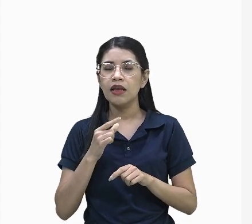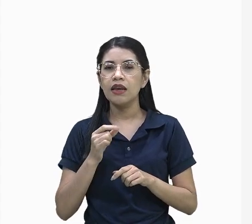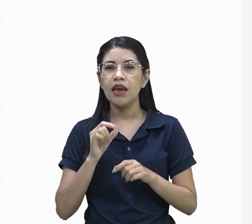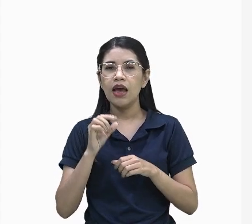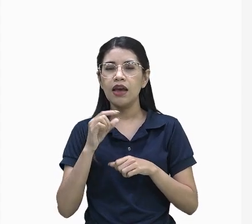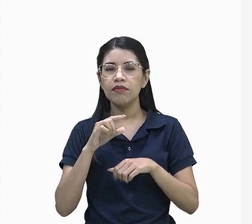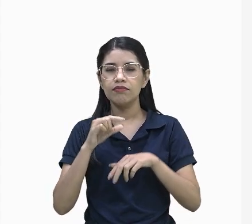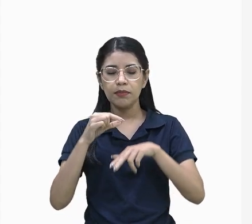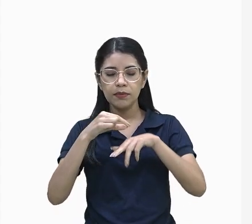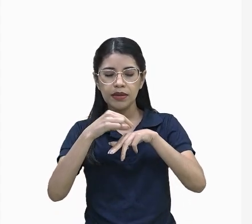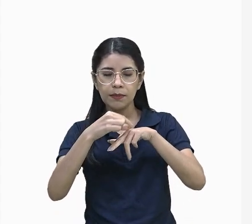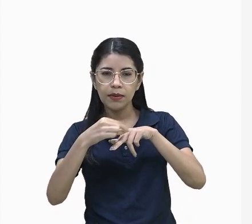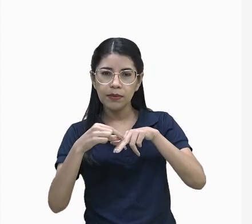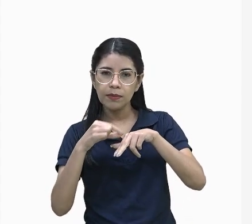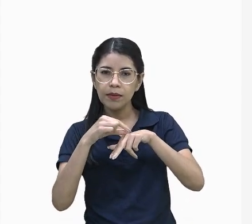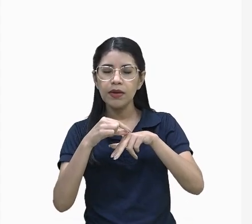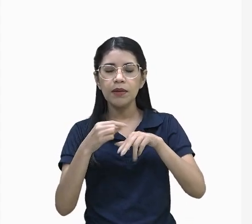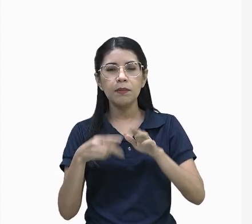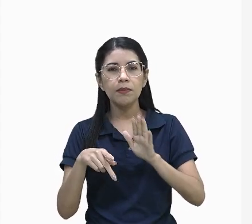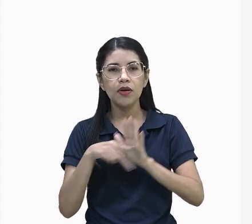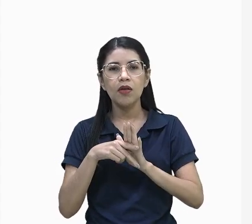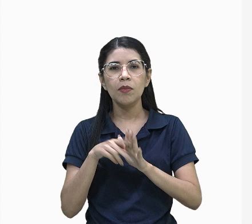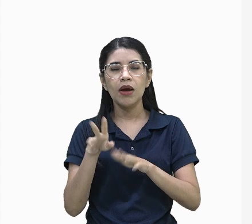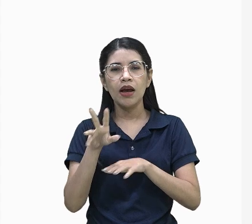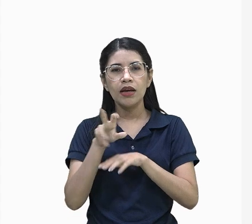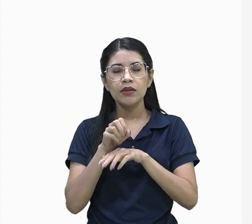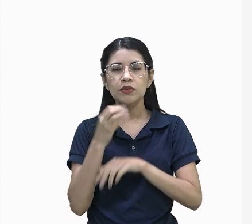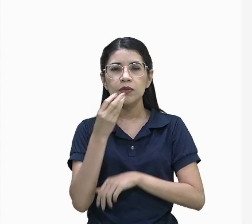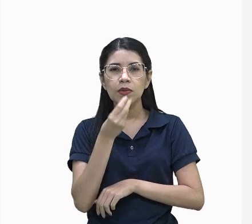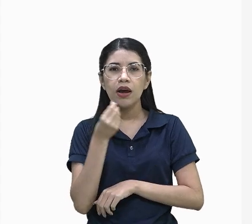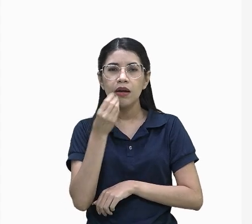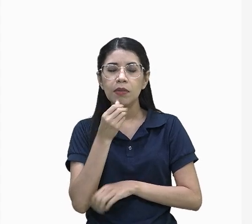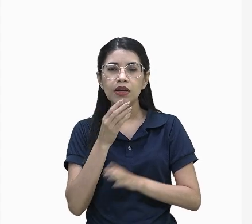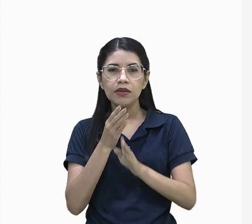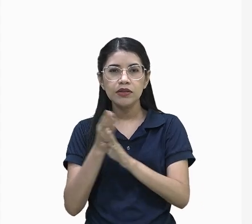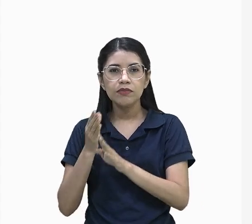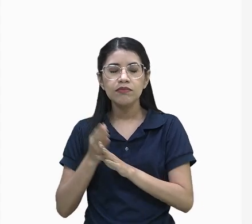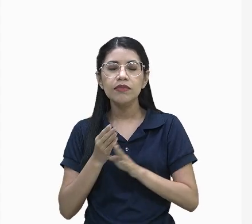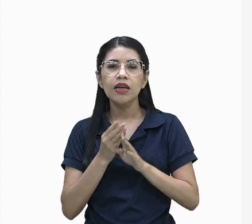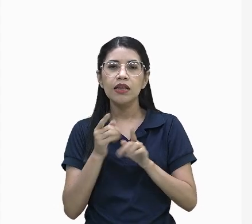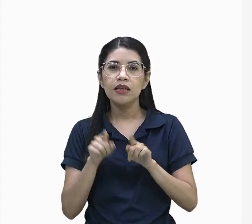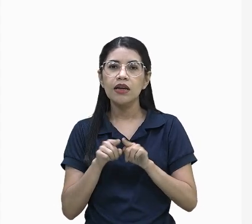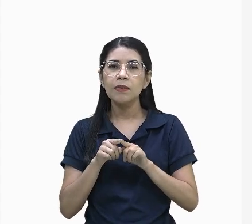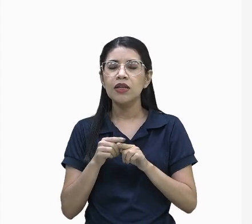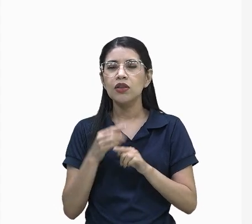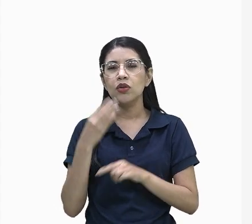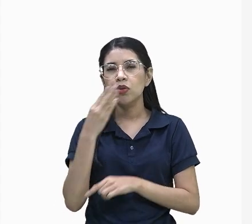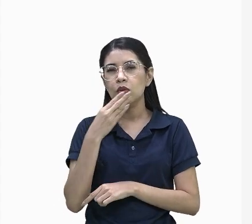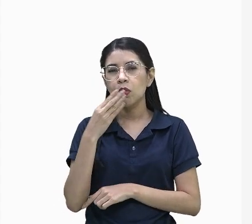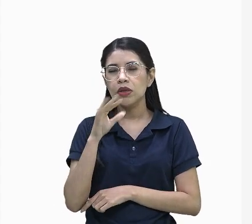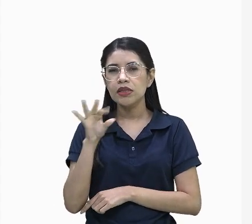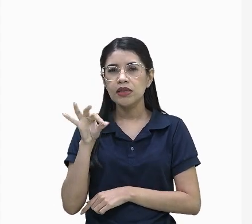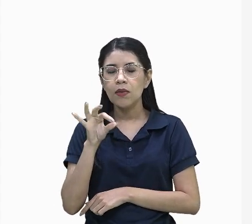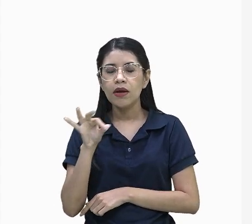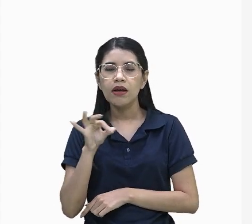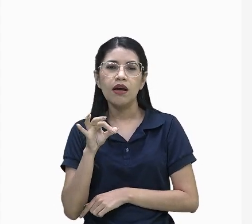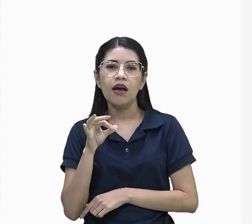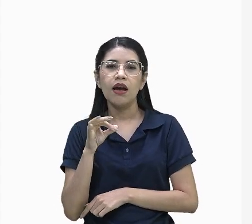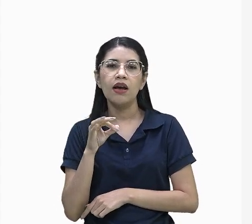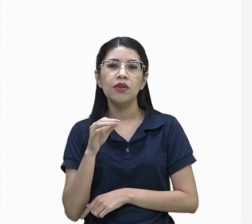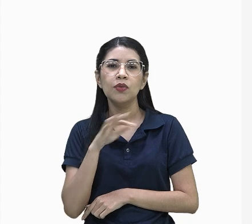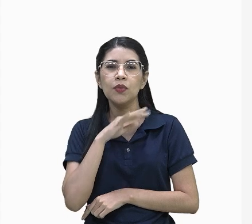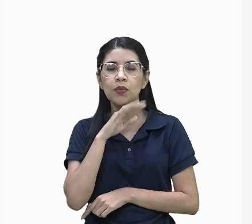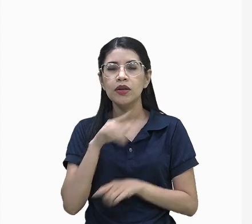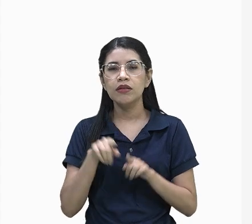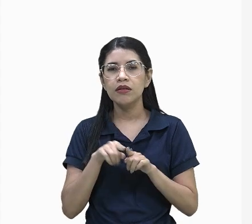gustativas, que possuem receptores especializados na detecção de sabores, como doce, salgado, azedo,